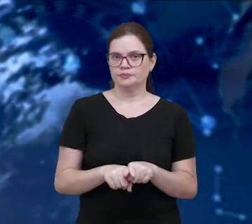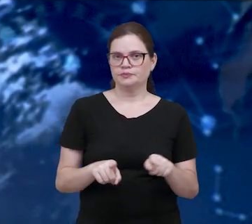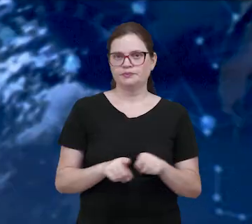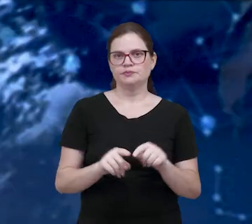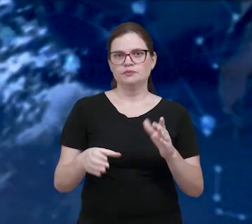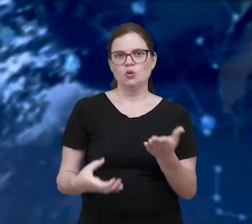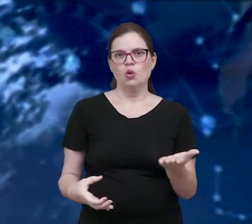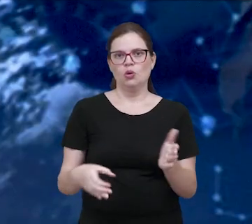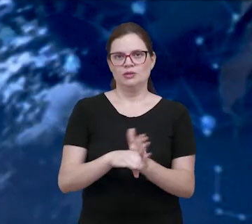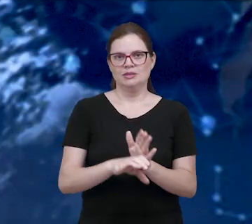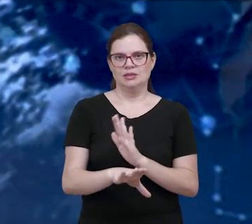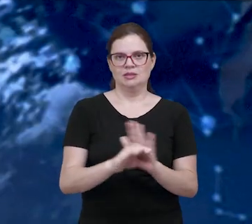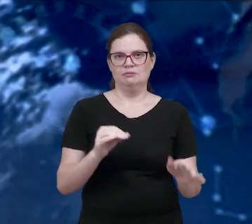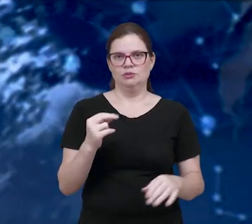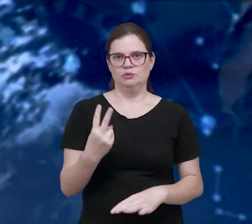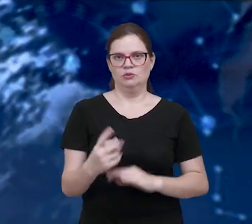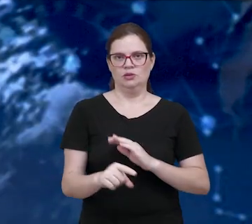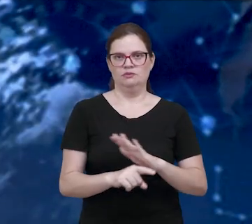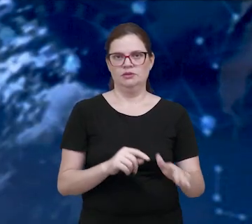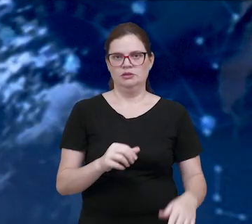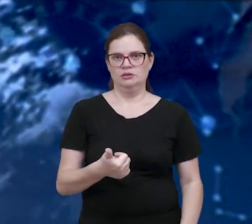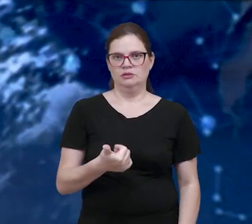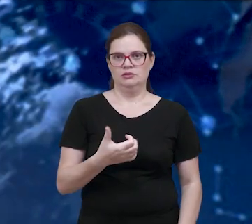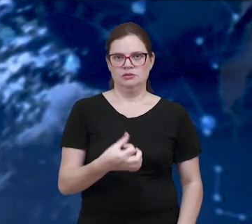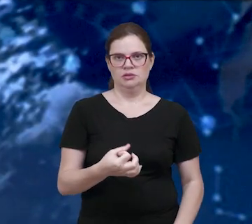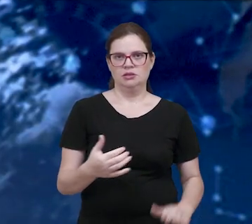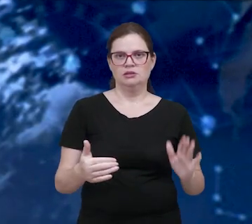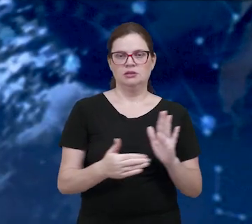2,16 a 17